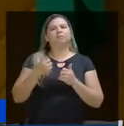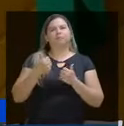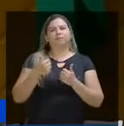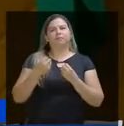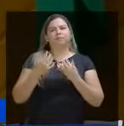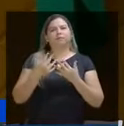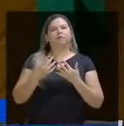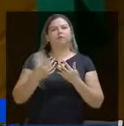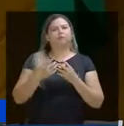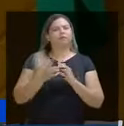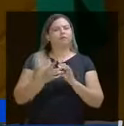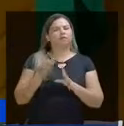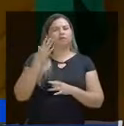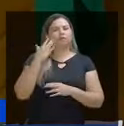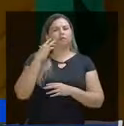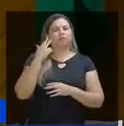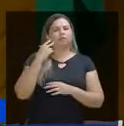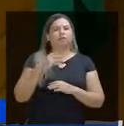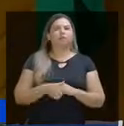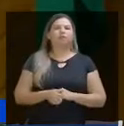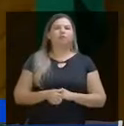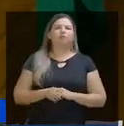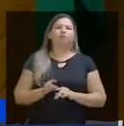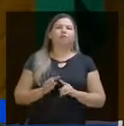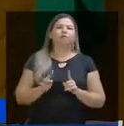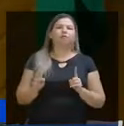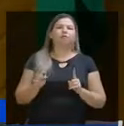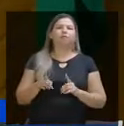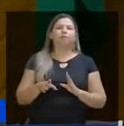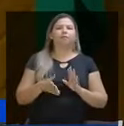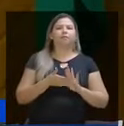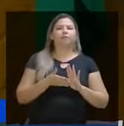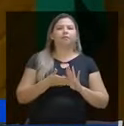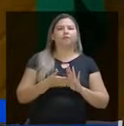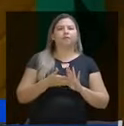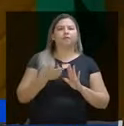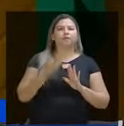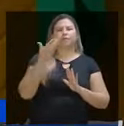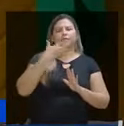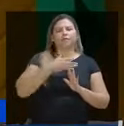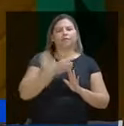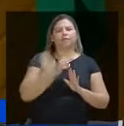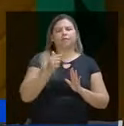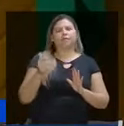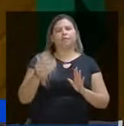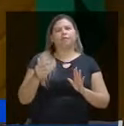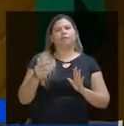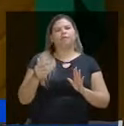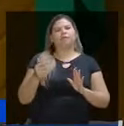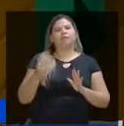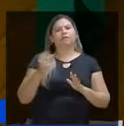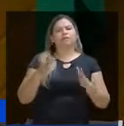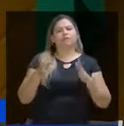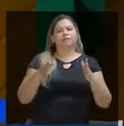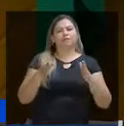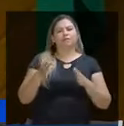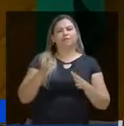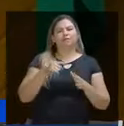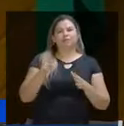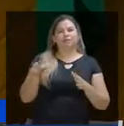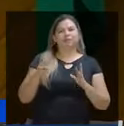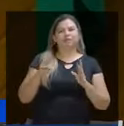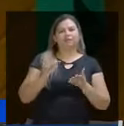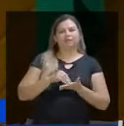da recorrente, para a qual teve as contas não prestadas inicialmente, é a legislatura da eleição de 2020, que durou